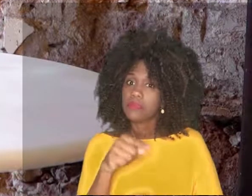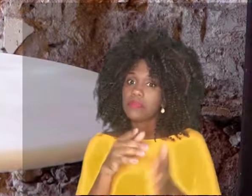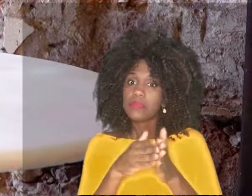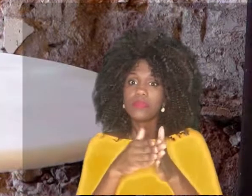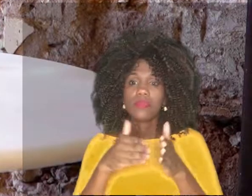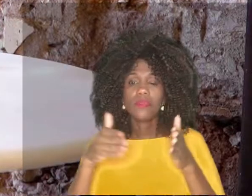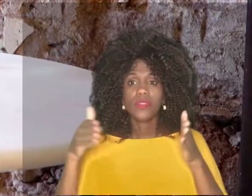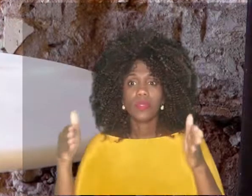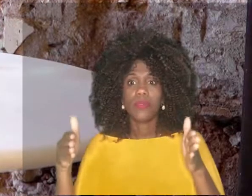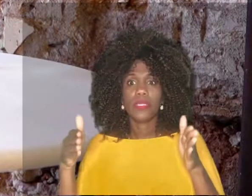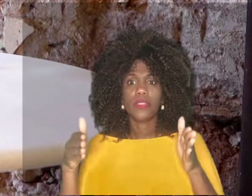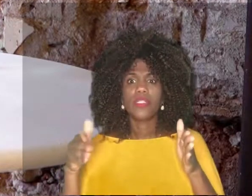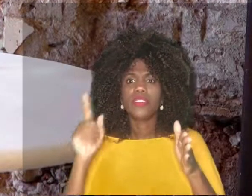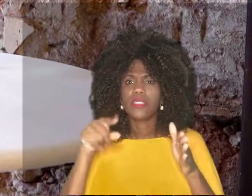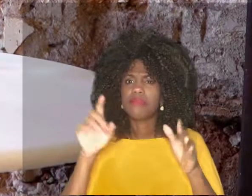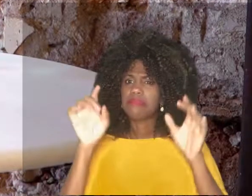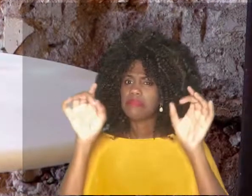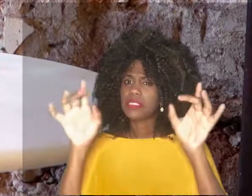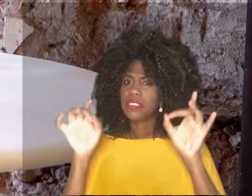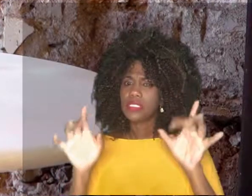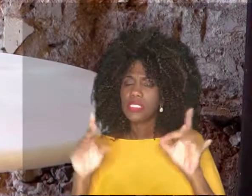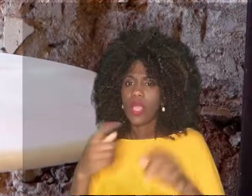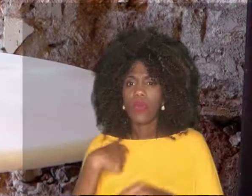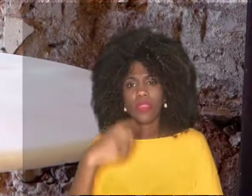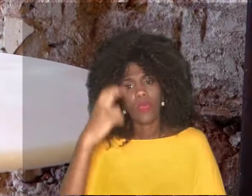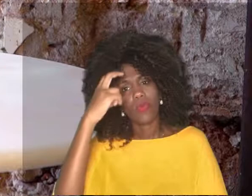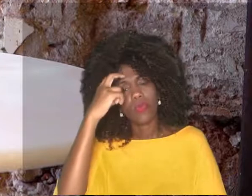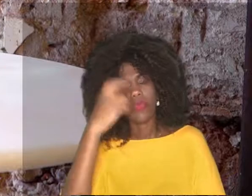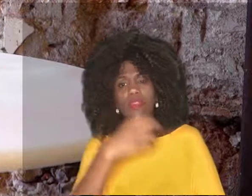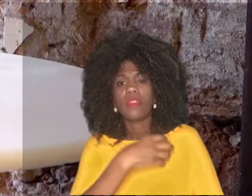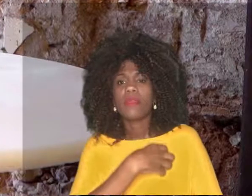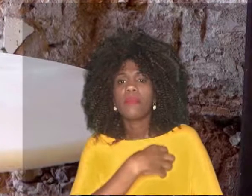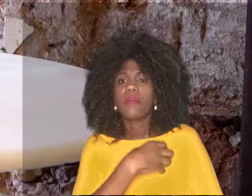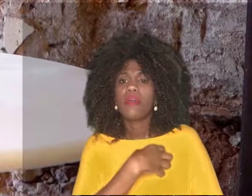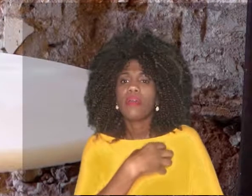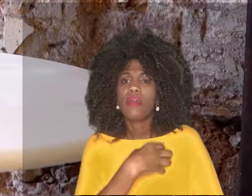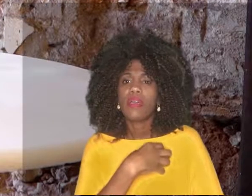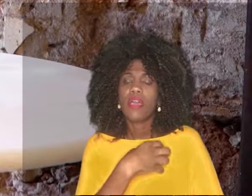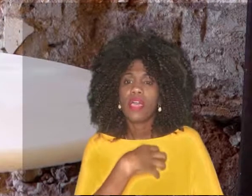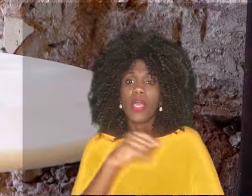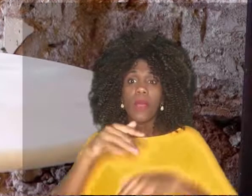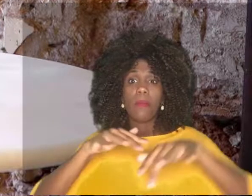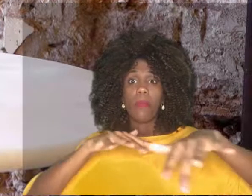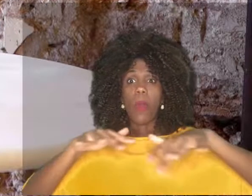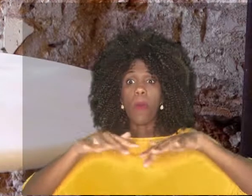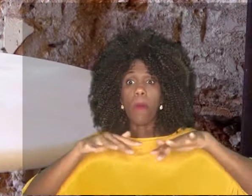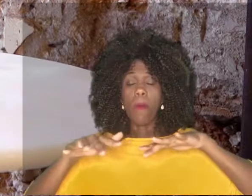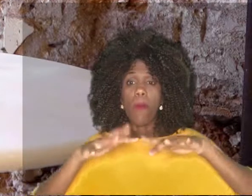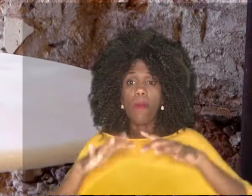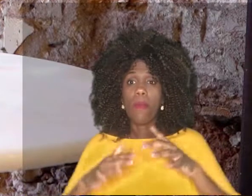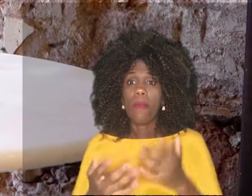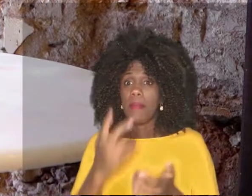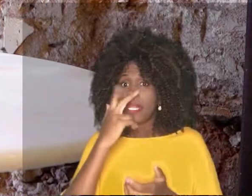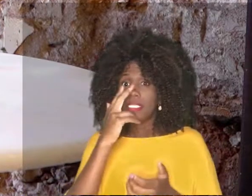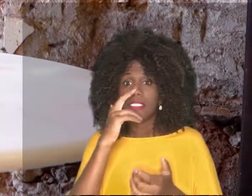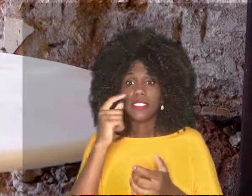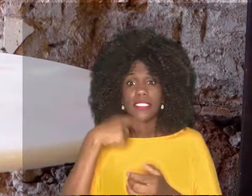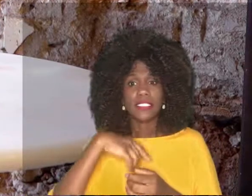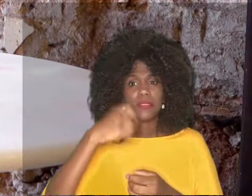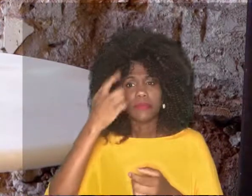momento peculiar na cultura da Bahia, na cultura efervescente, e de